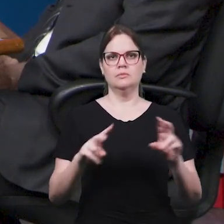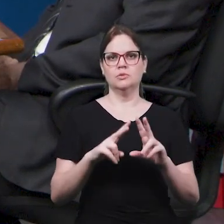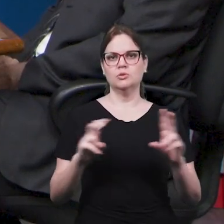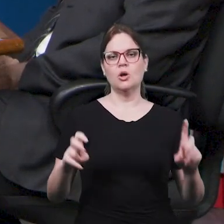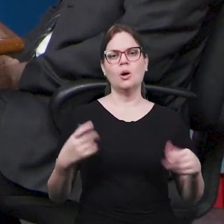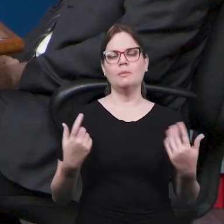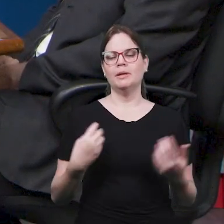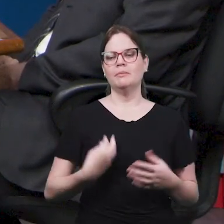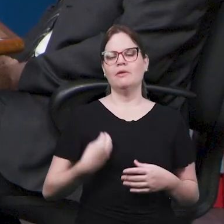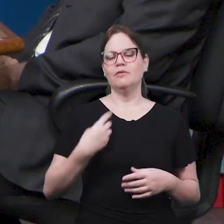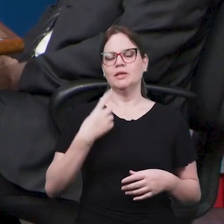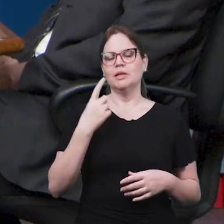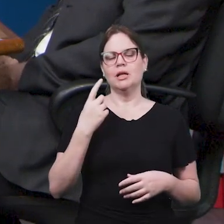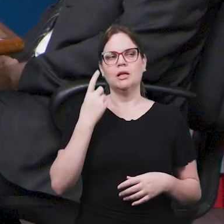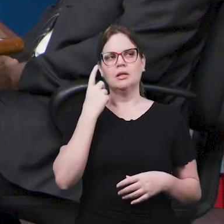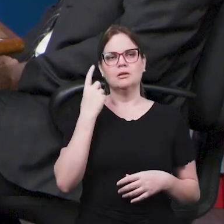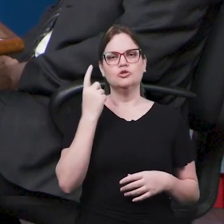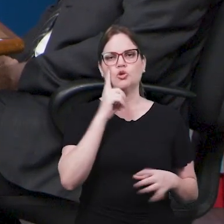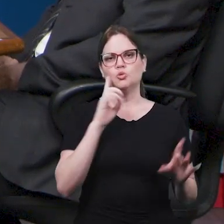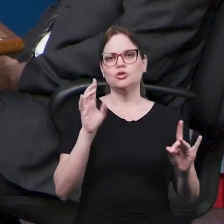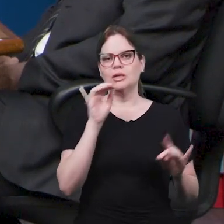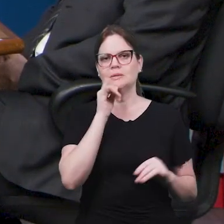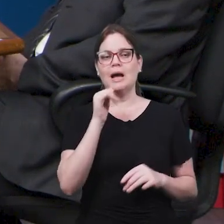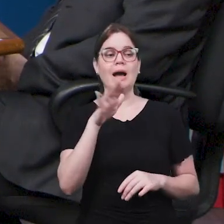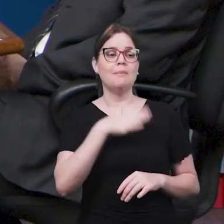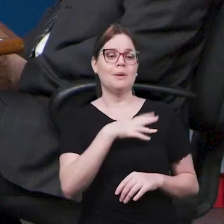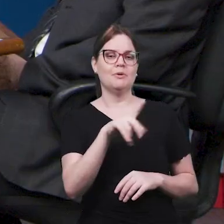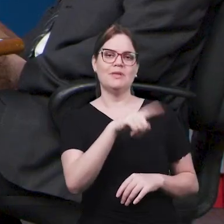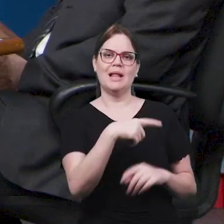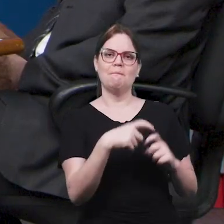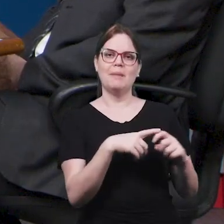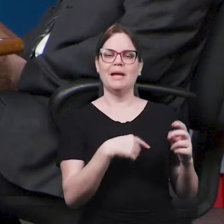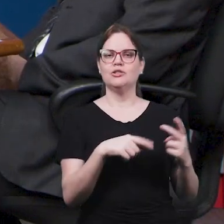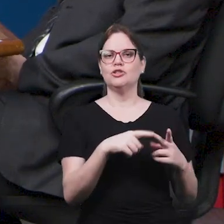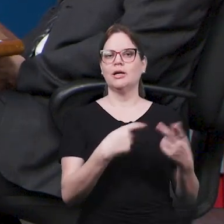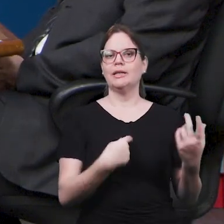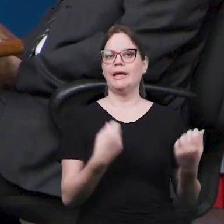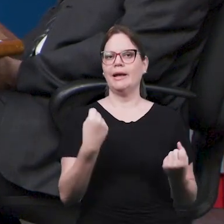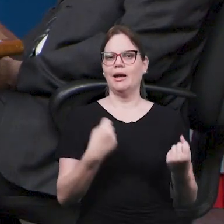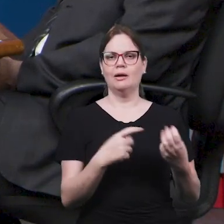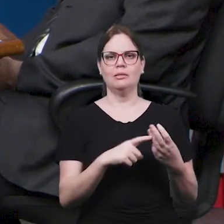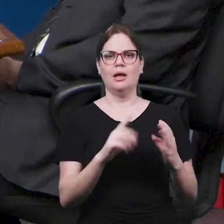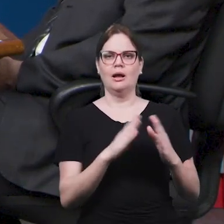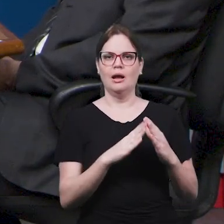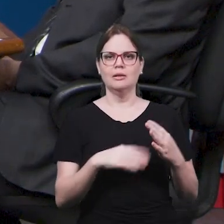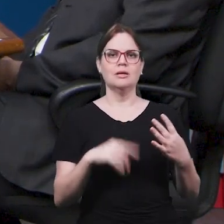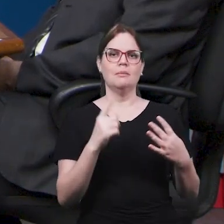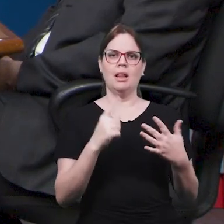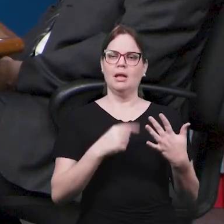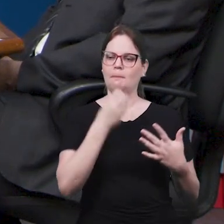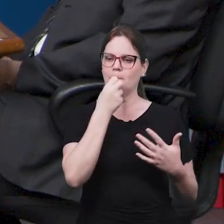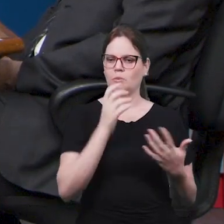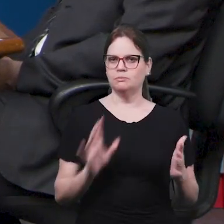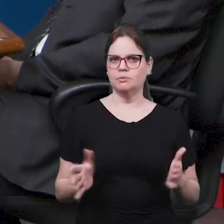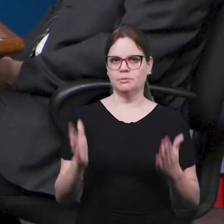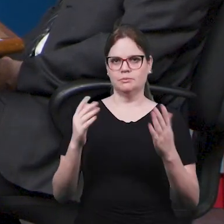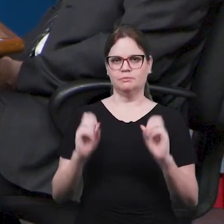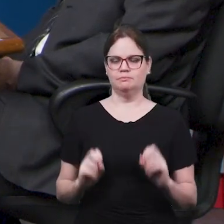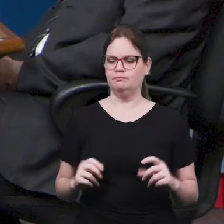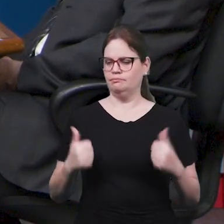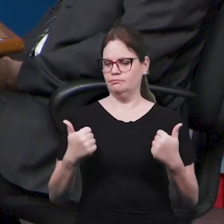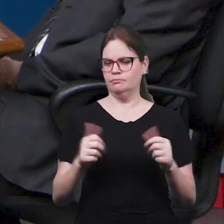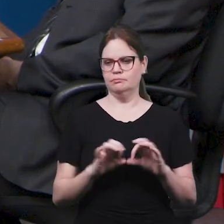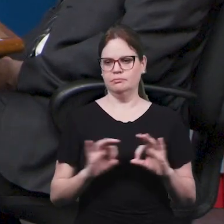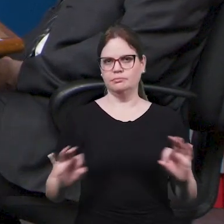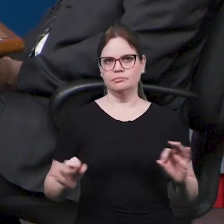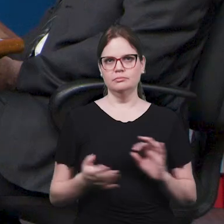minha professora, ela é médica, ela é doutora, ela tem carro, ela tem apartamento. Ah, que bom, é um estímulo, mas isso aí